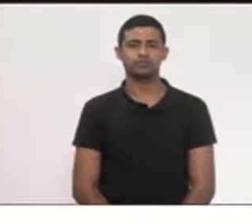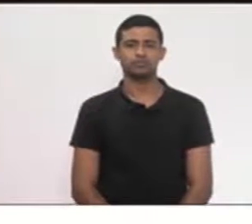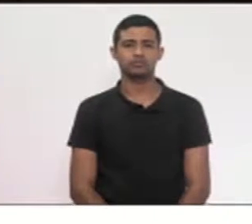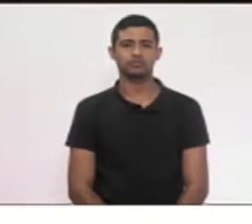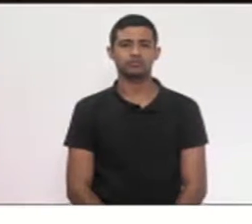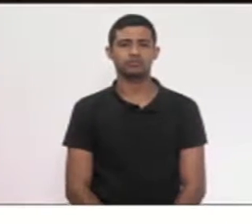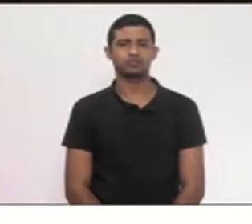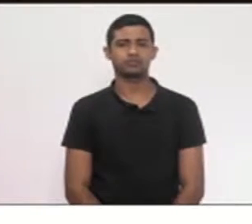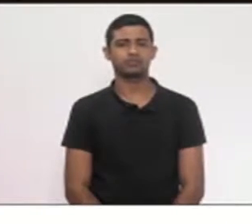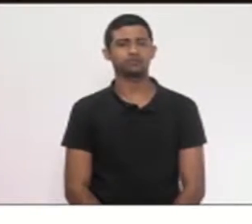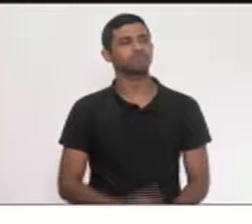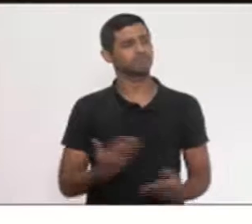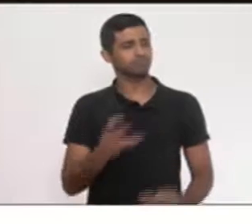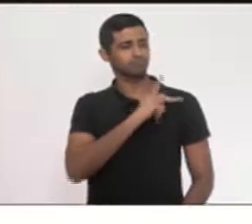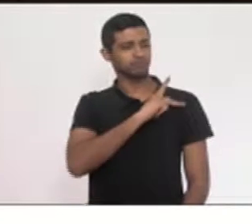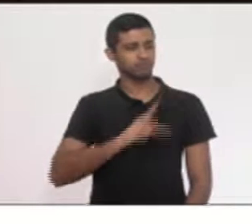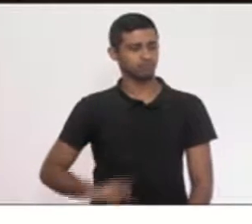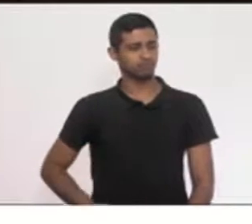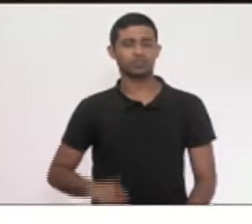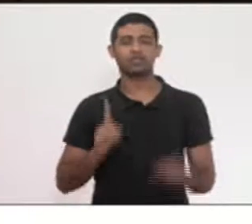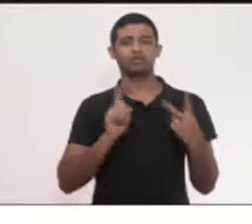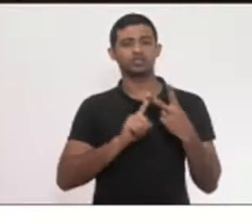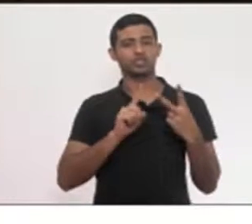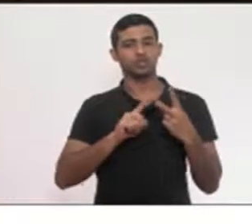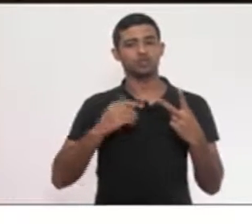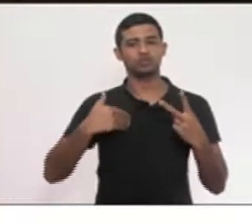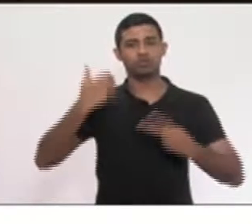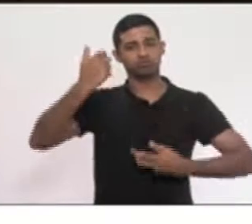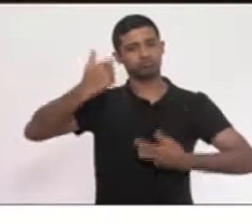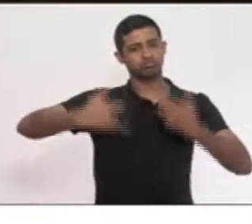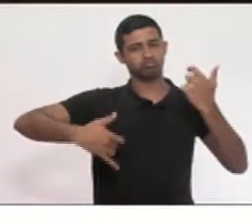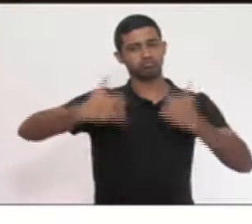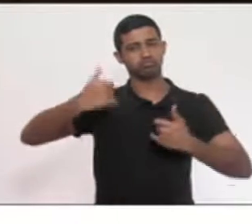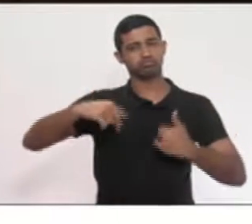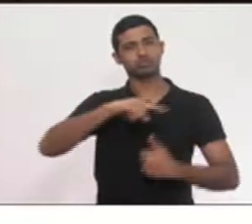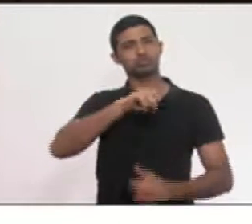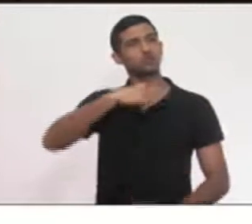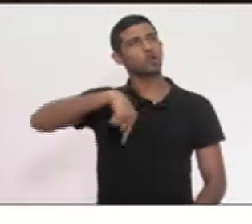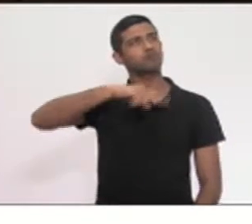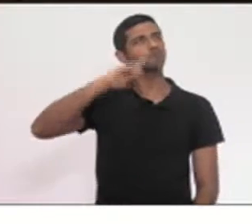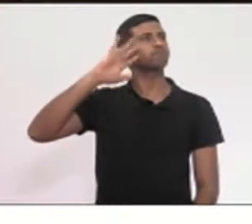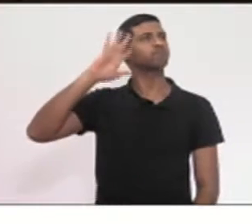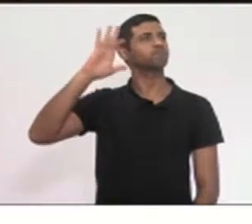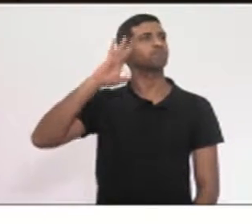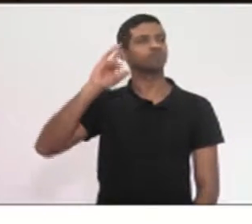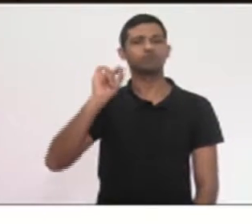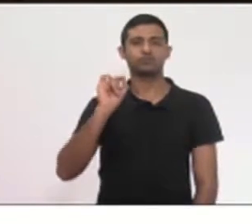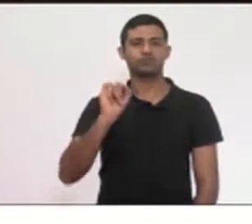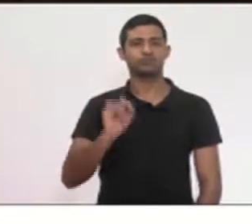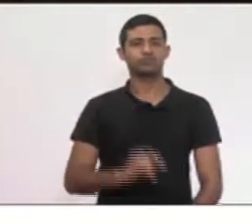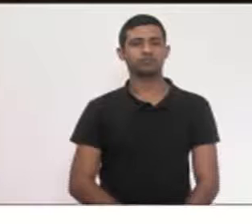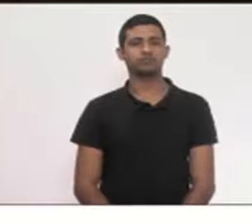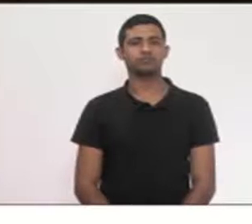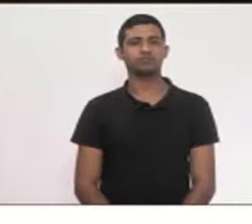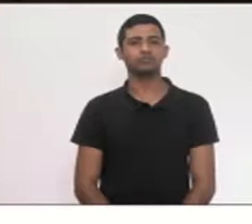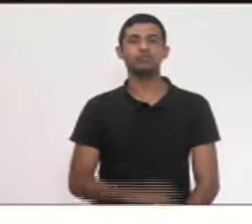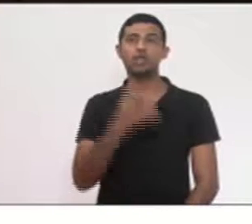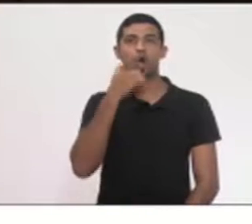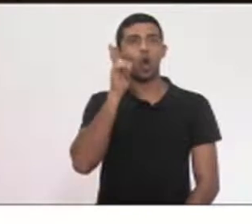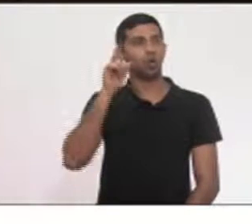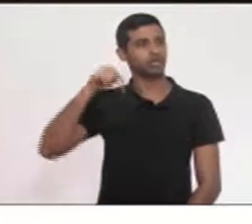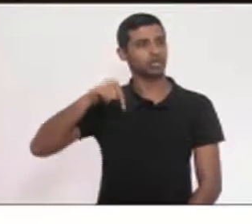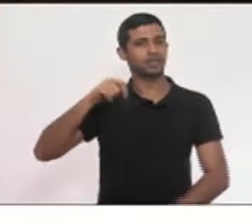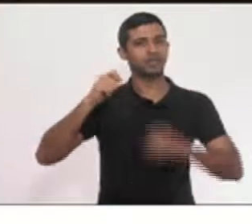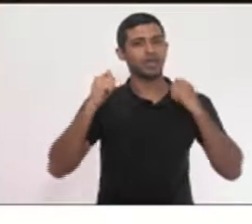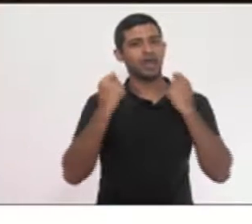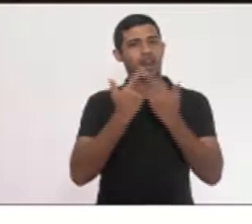Senhor presidente, segundo ponto que eu quero trazer aqui para reflexão é sobre o que a gente vivenciou ontem aqui nessa